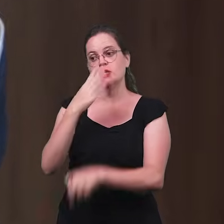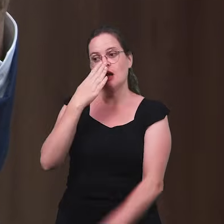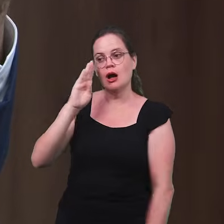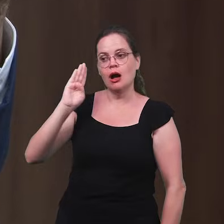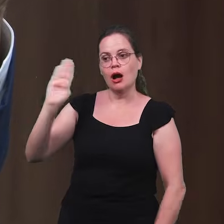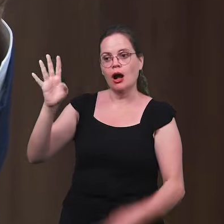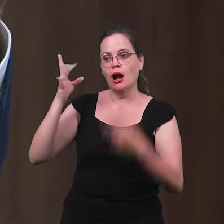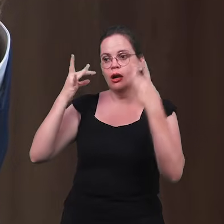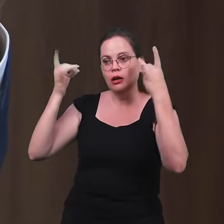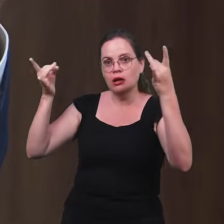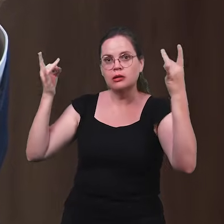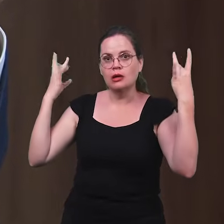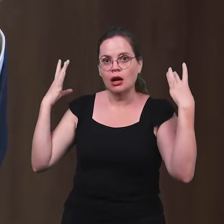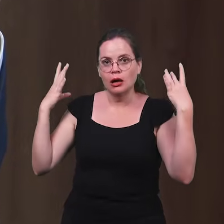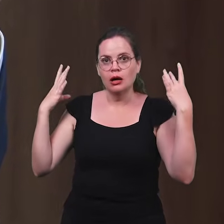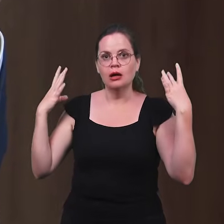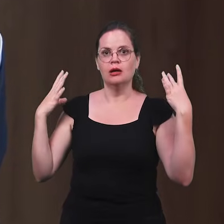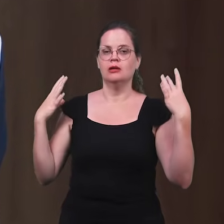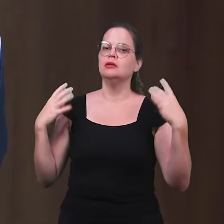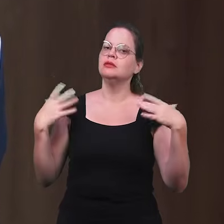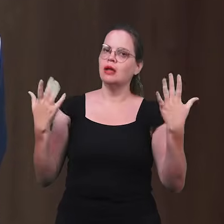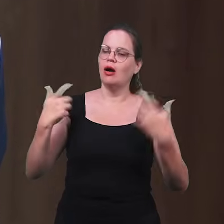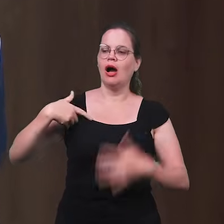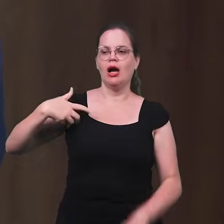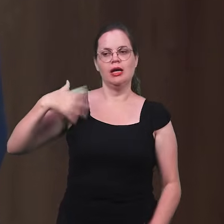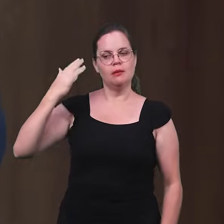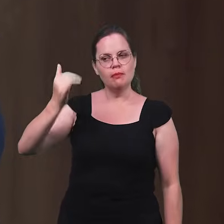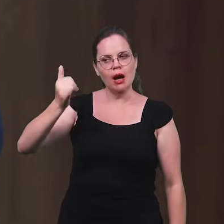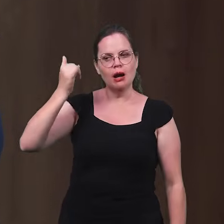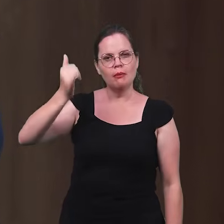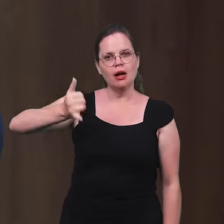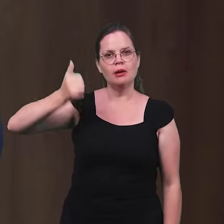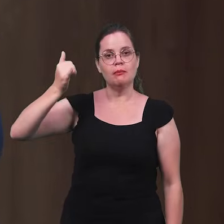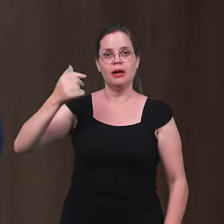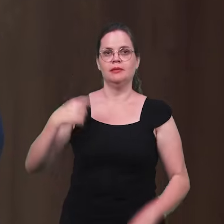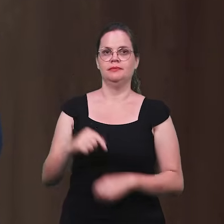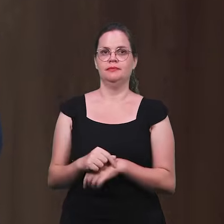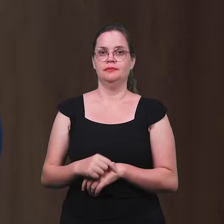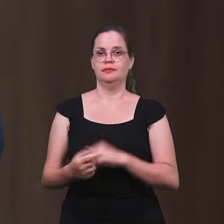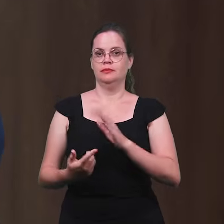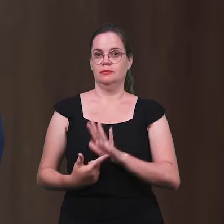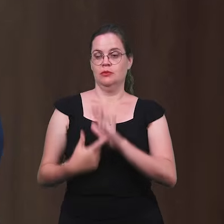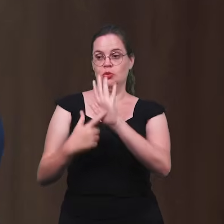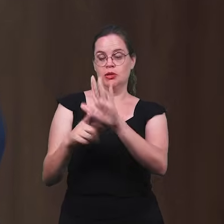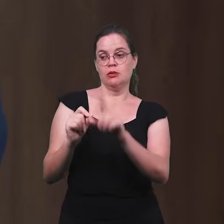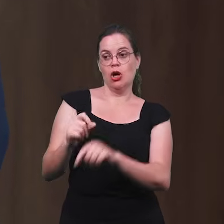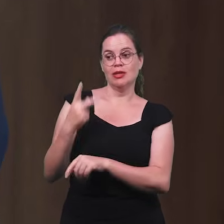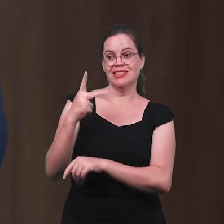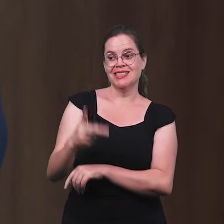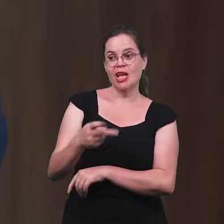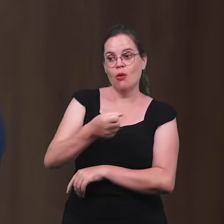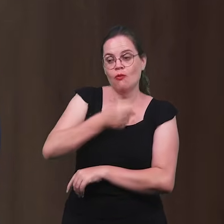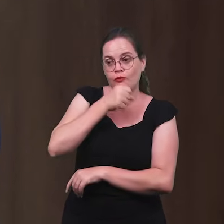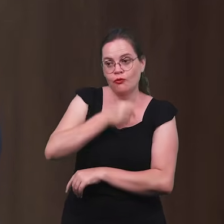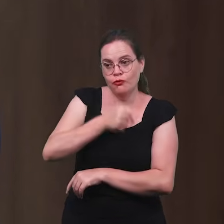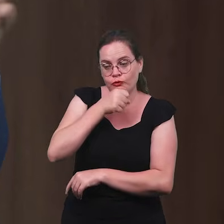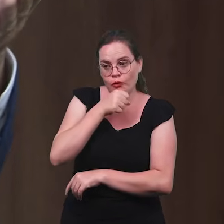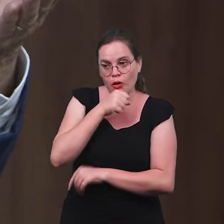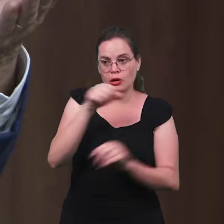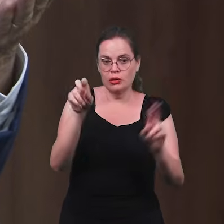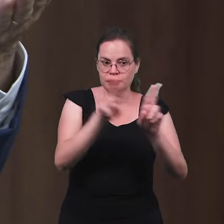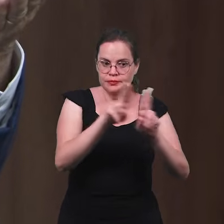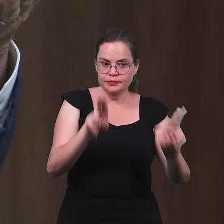uma mensagem ao rei Beltsazar, citando que seu avô, Nabucodonosor,